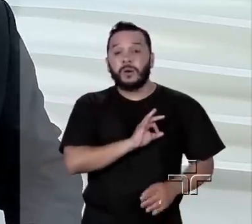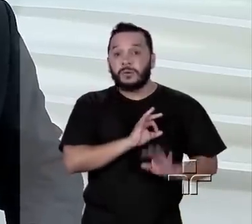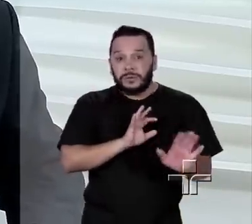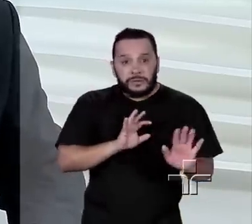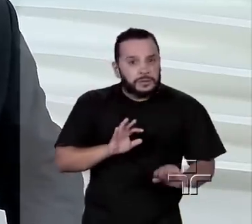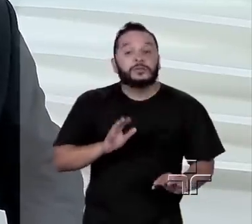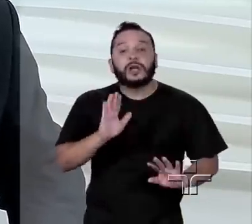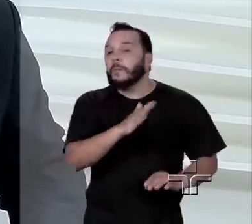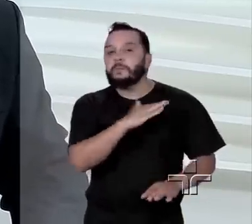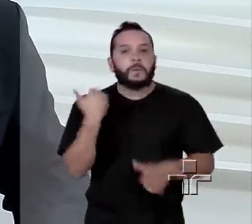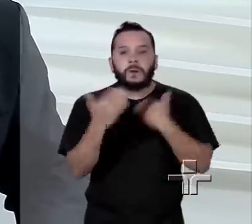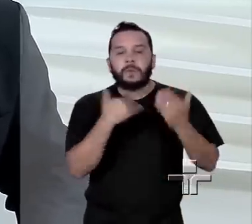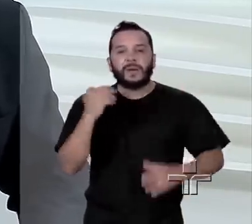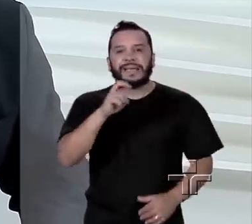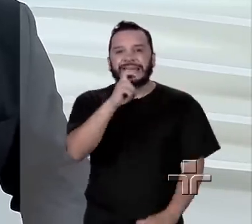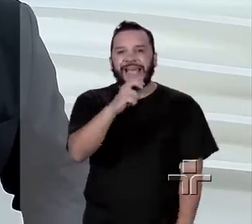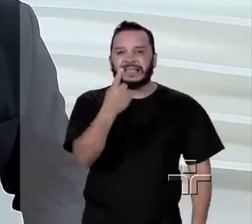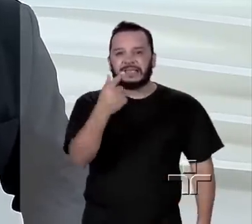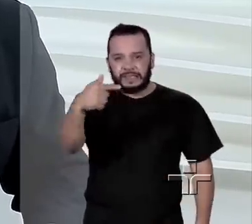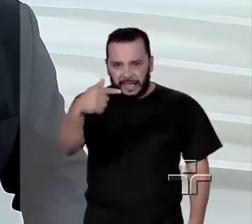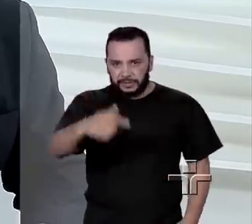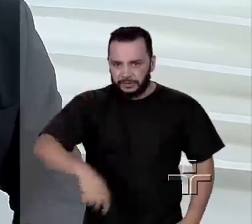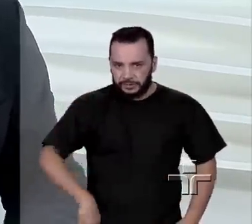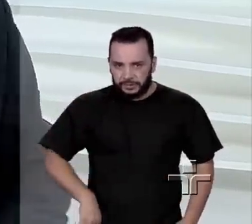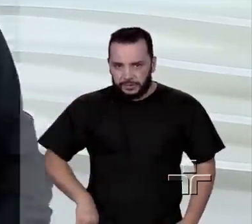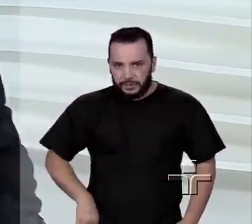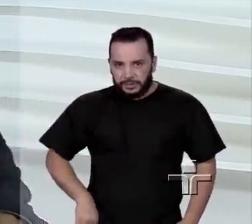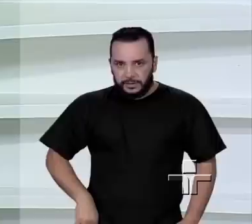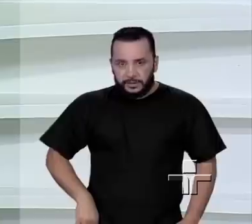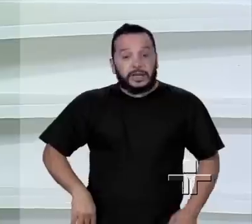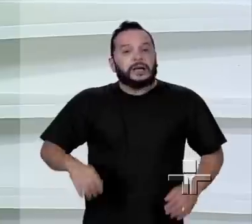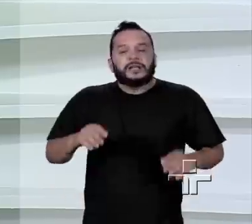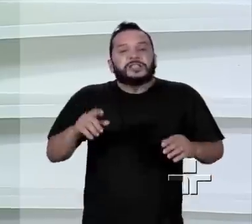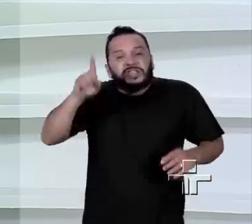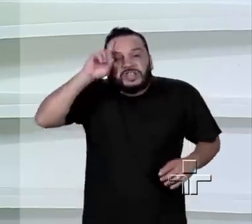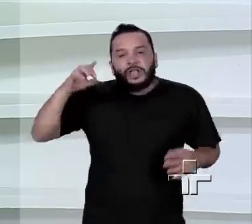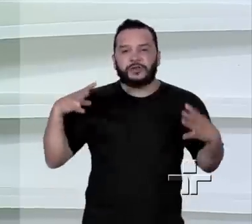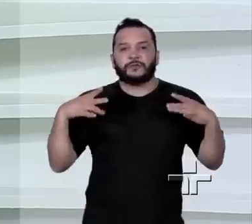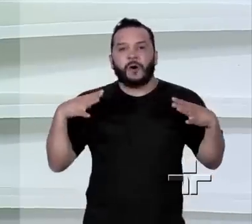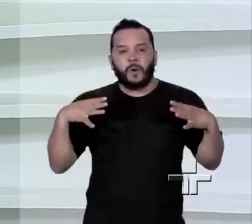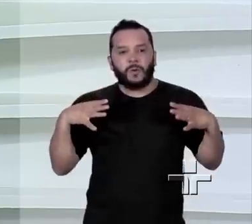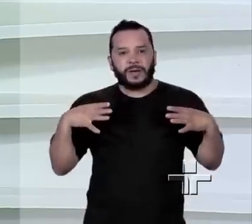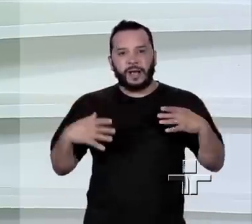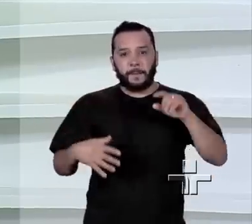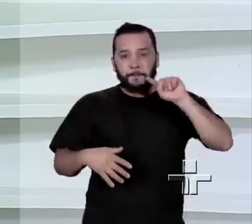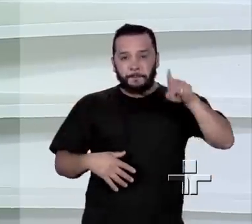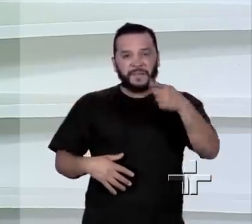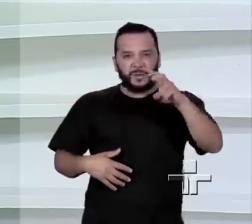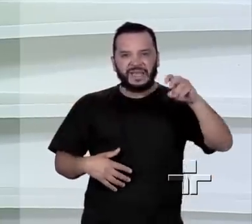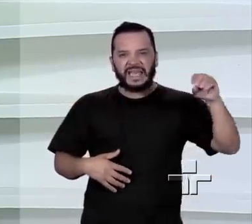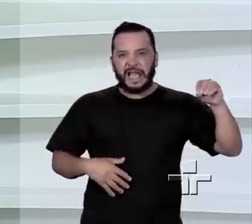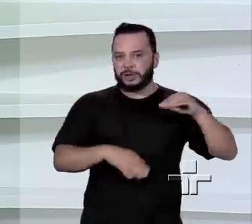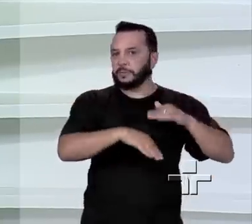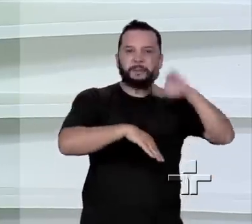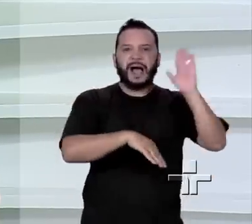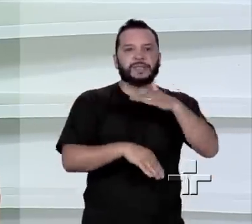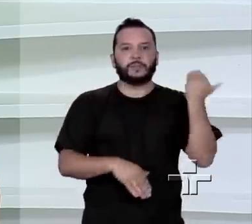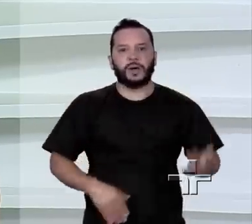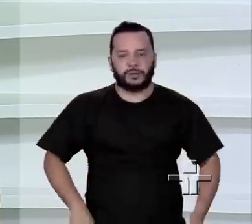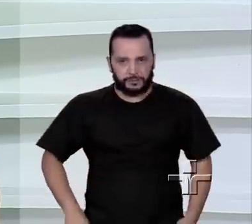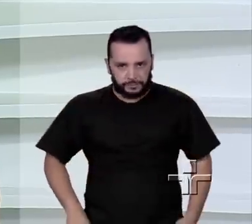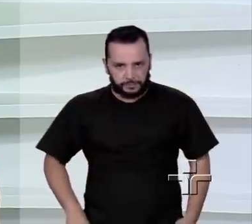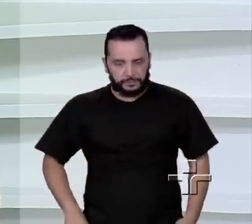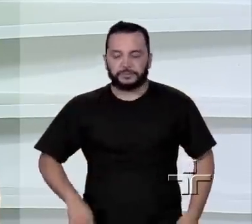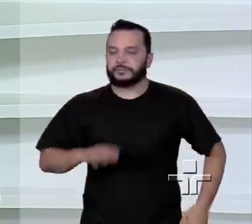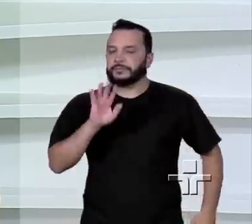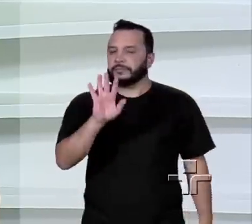Em serviço. Fora de serviço, passa de 1.500. Mas, senador, o senhor fala aí dessa questão da reação dos